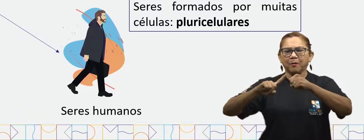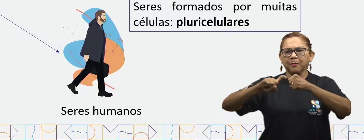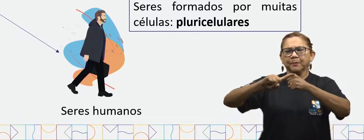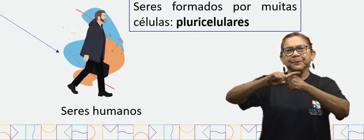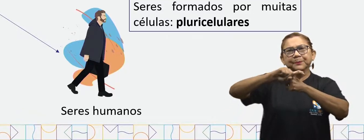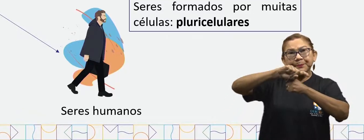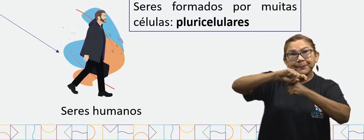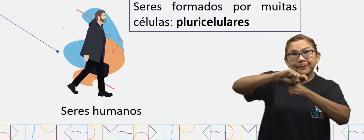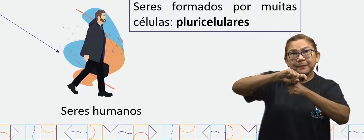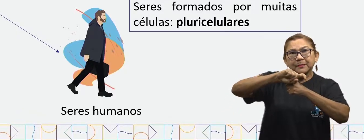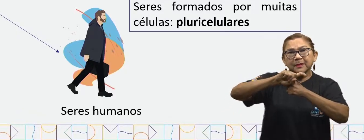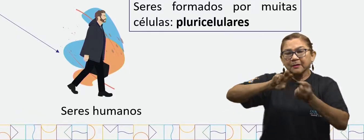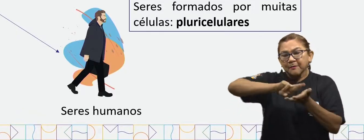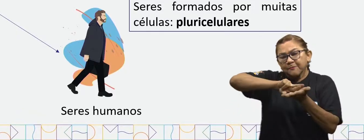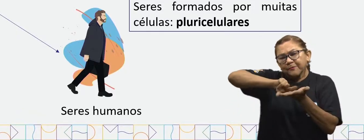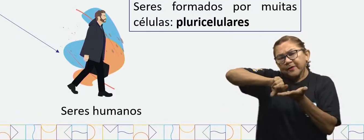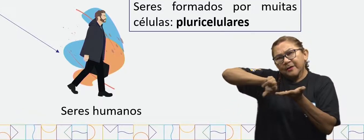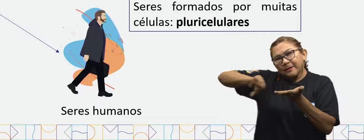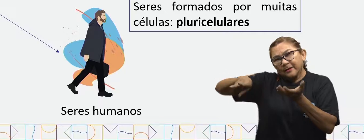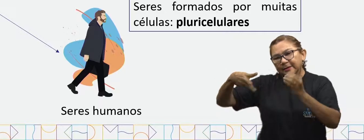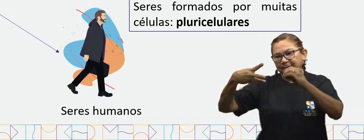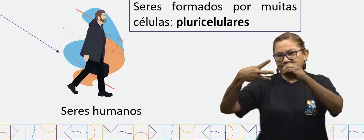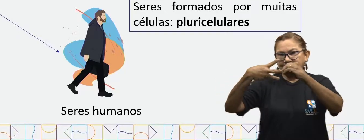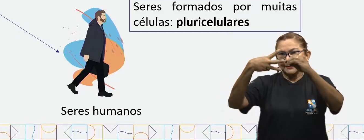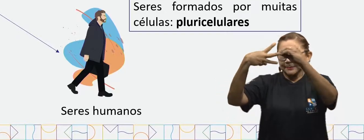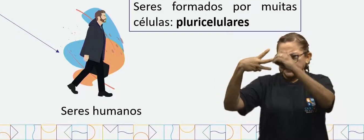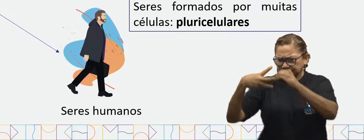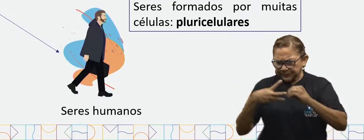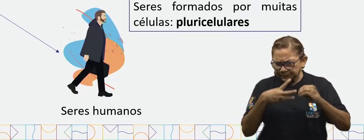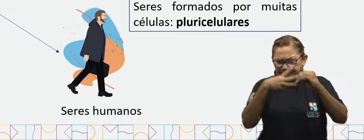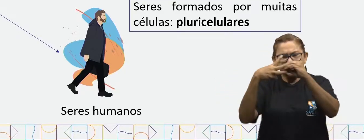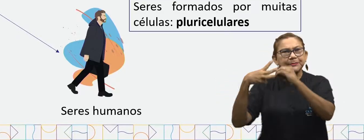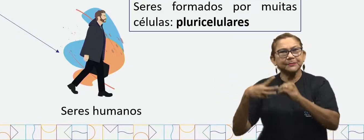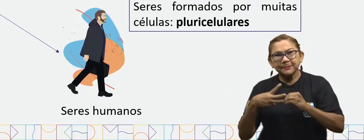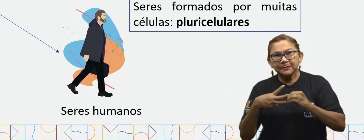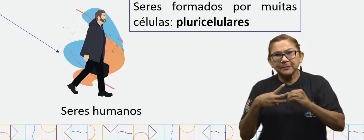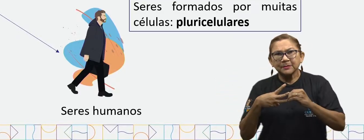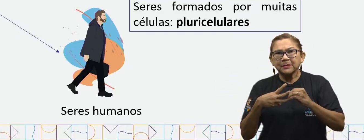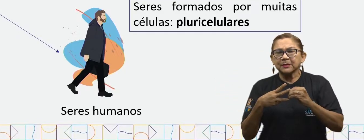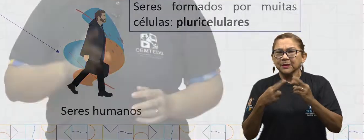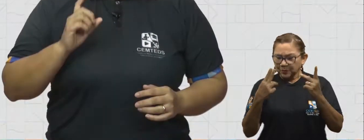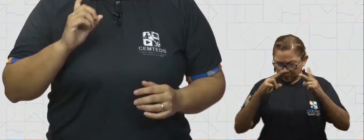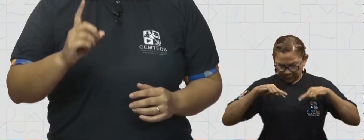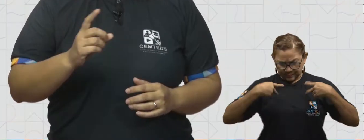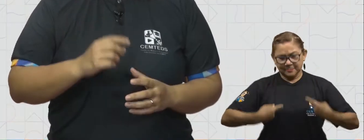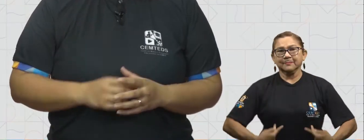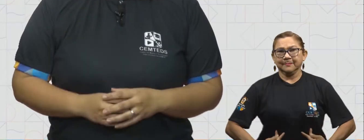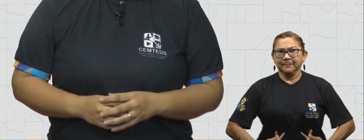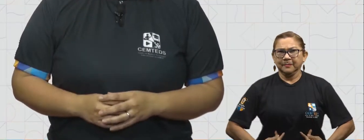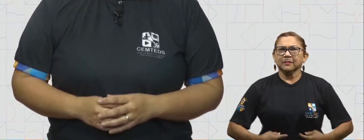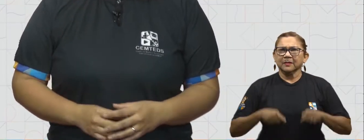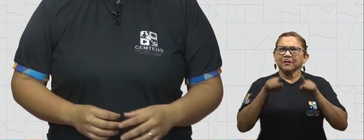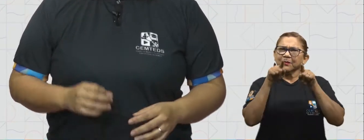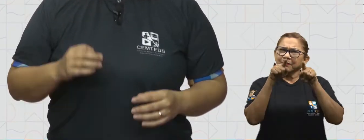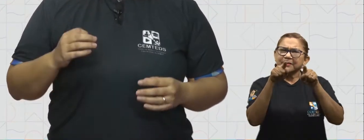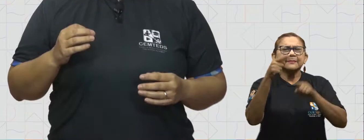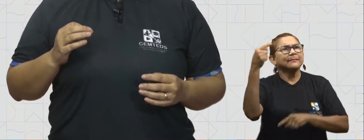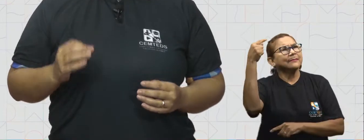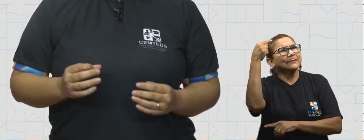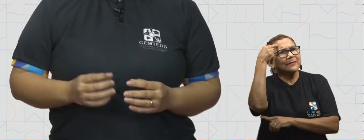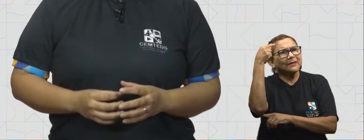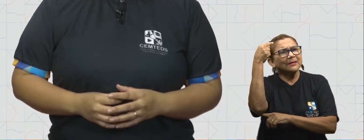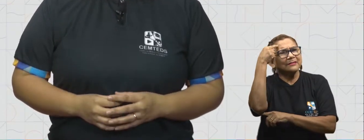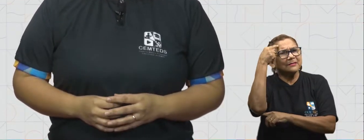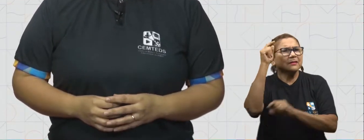por diversas células, os chamados pluricelulares, como os seres humanos. Você pode pensar, e